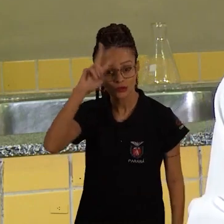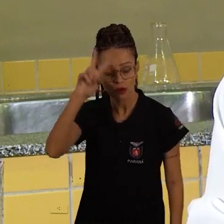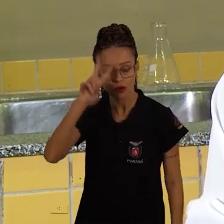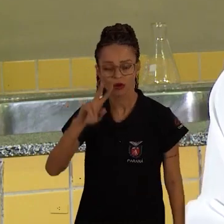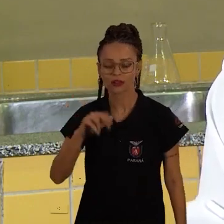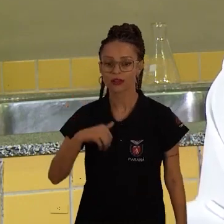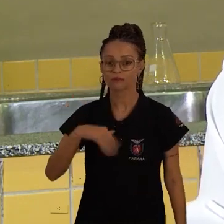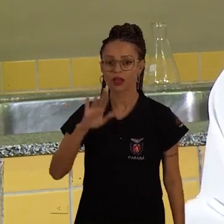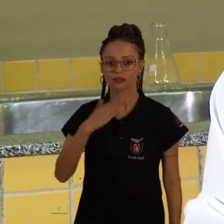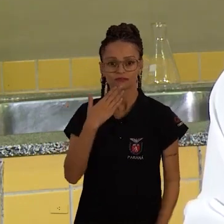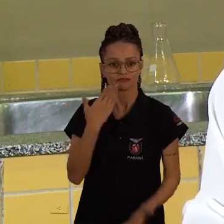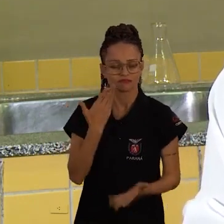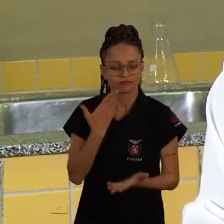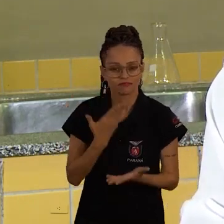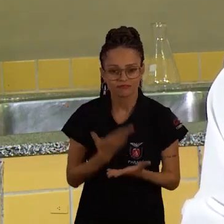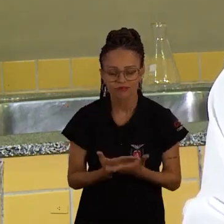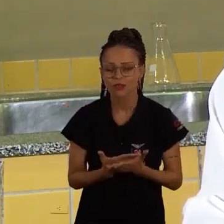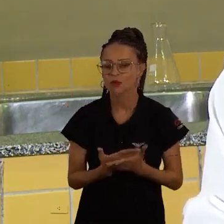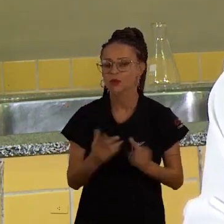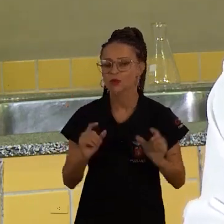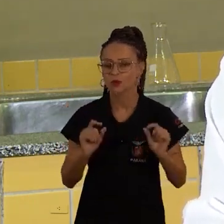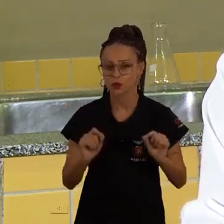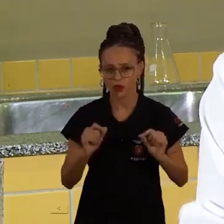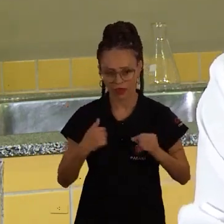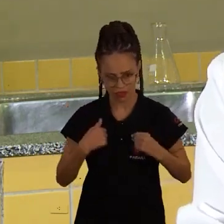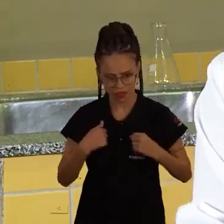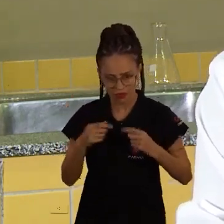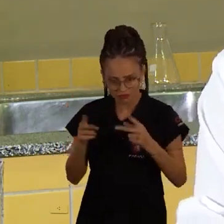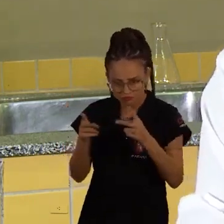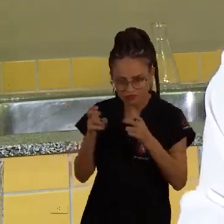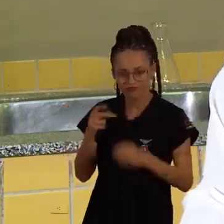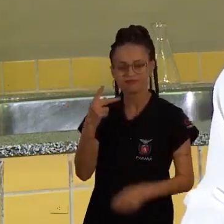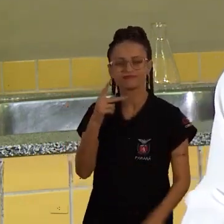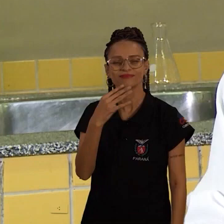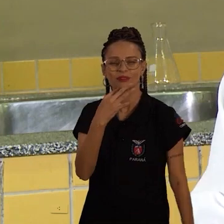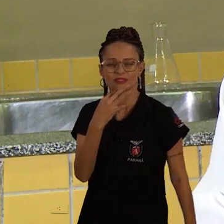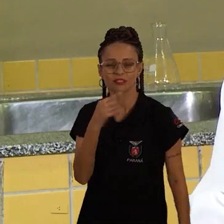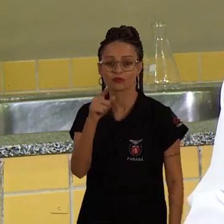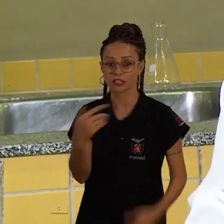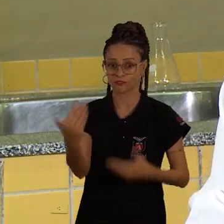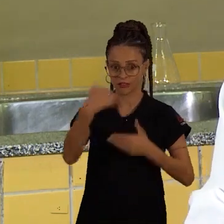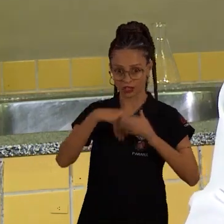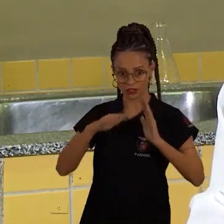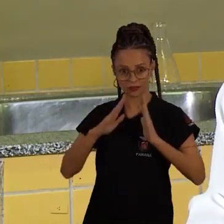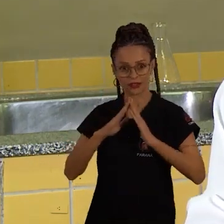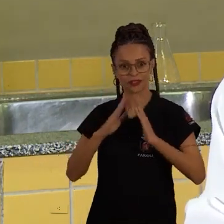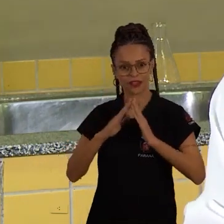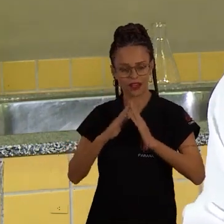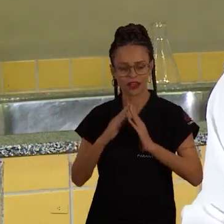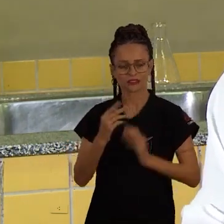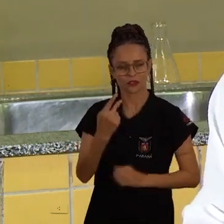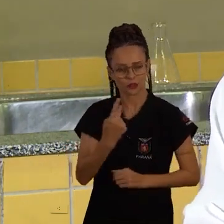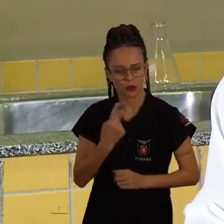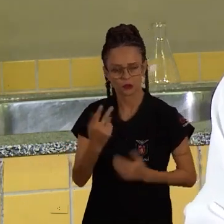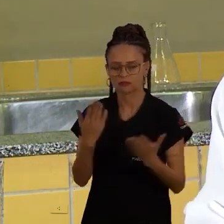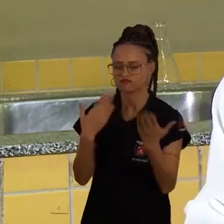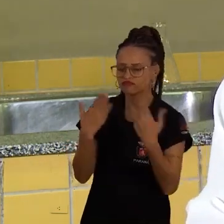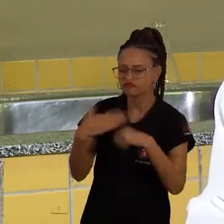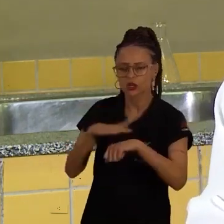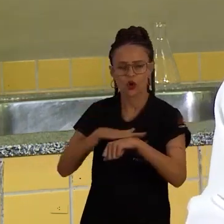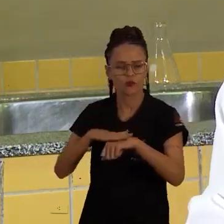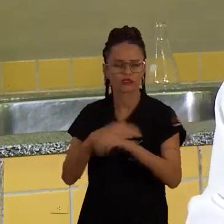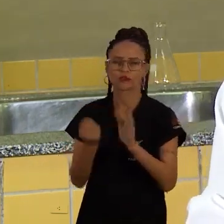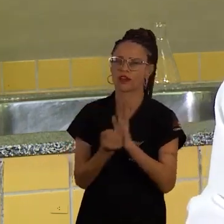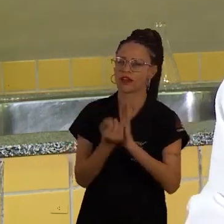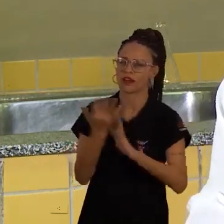E o mais surpreendente de tudo isso, do que eu pude te conhecer nas vezes que tu foi lá em casa e que a gente conversou muitas e